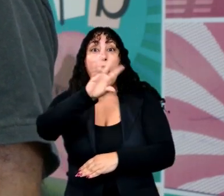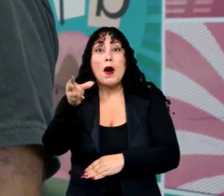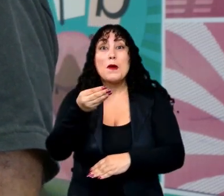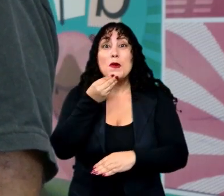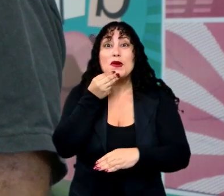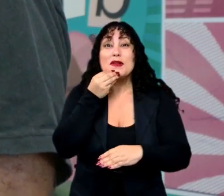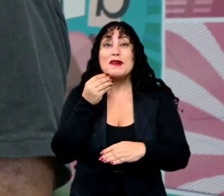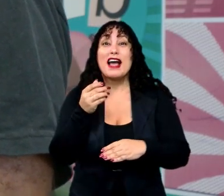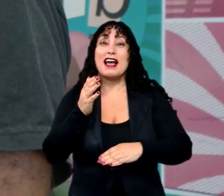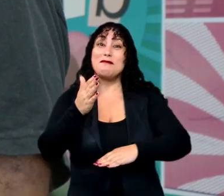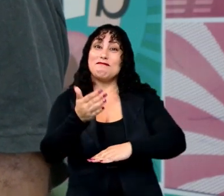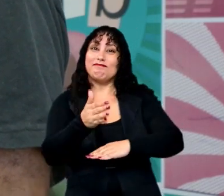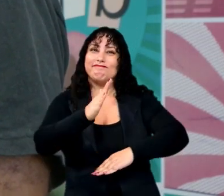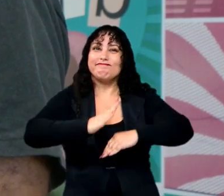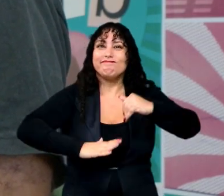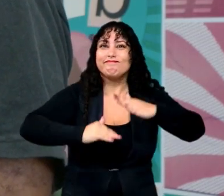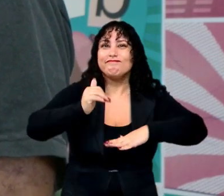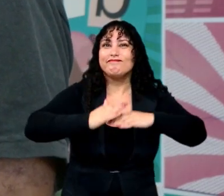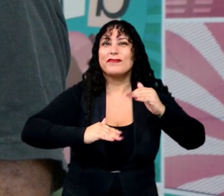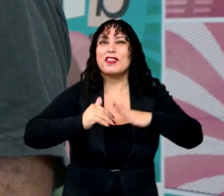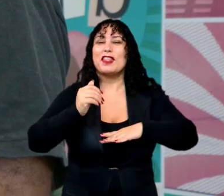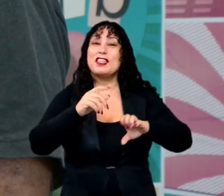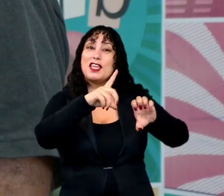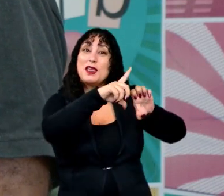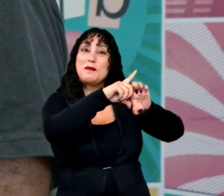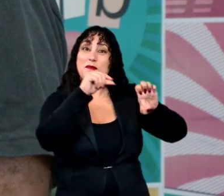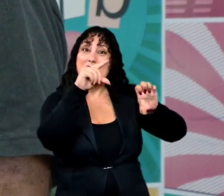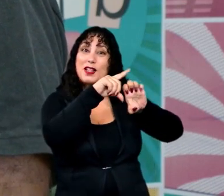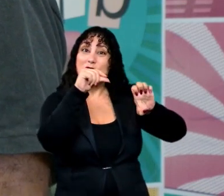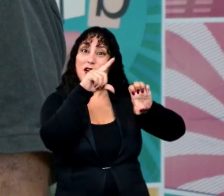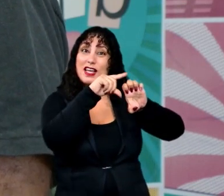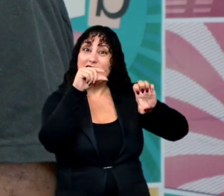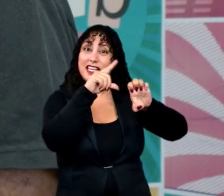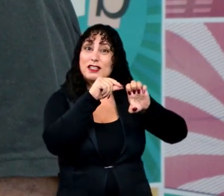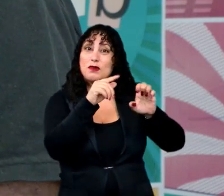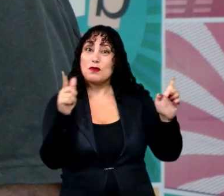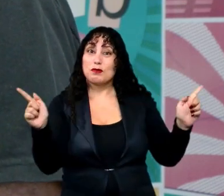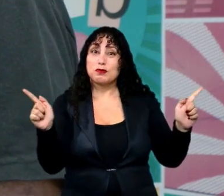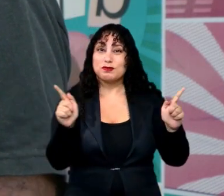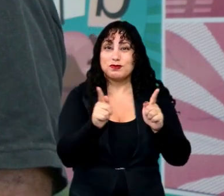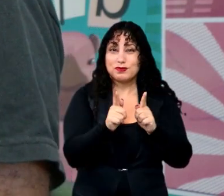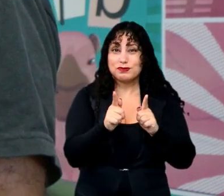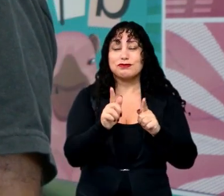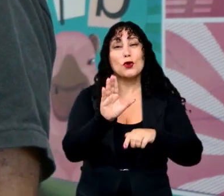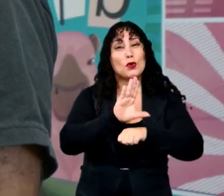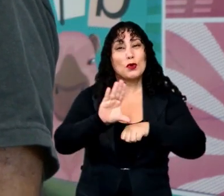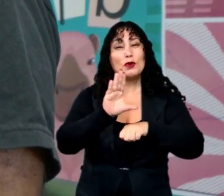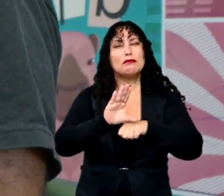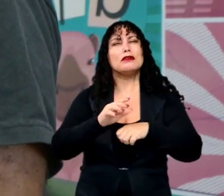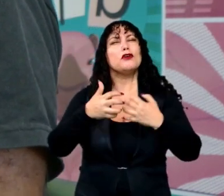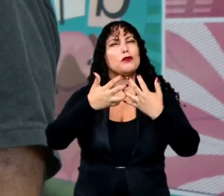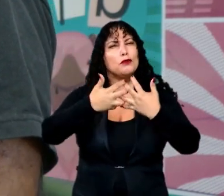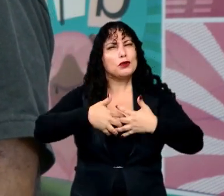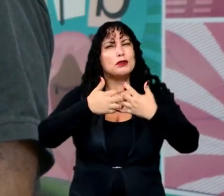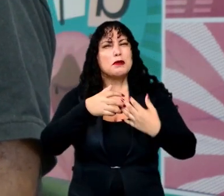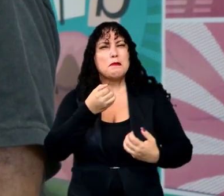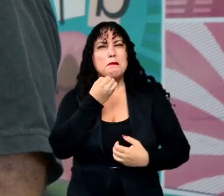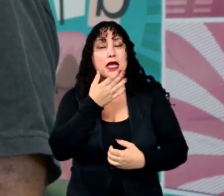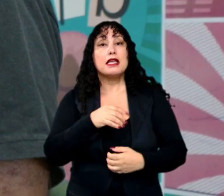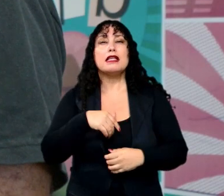capacitarem num programa de empreendedorismo de curta duração tem funcionado muito bem Já temos desde